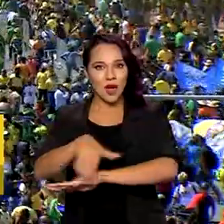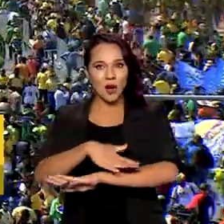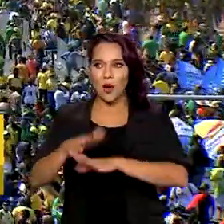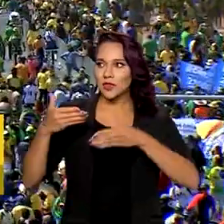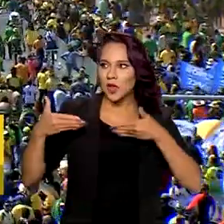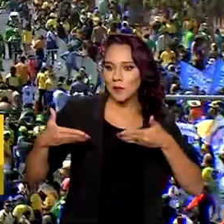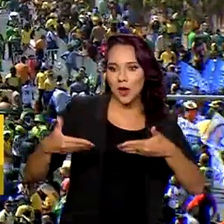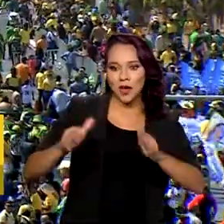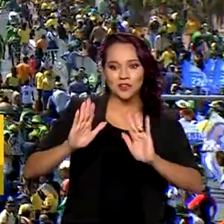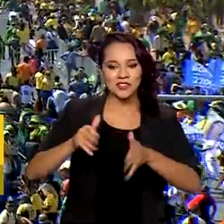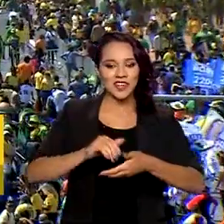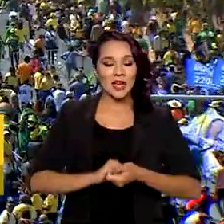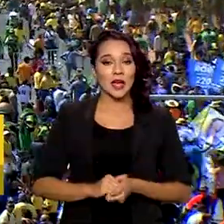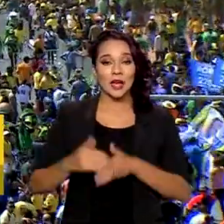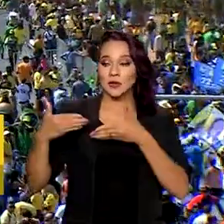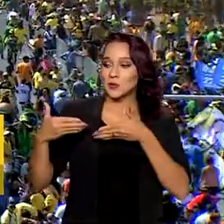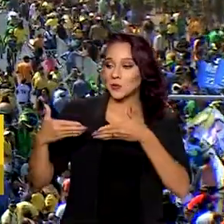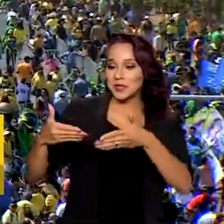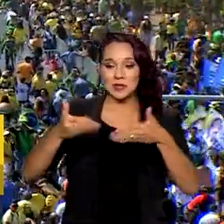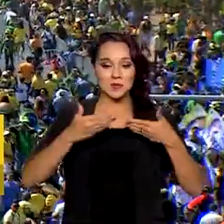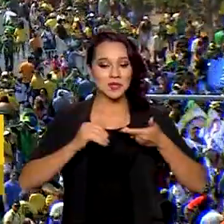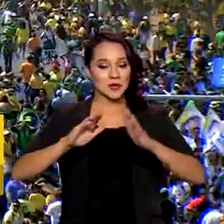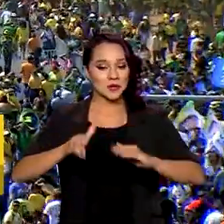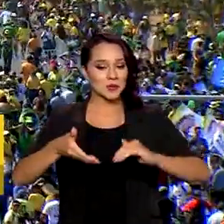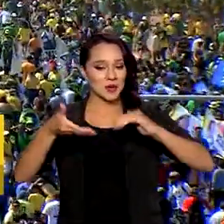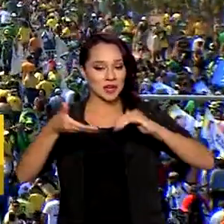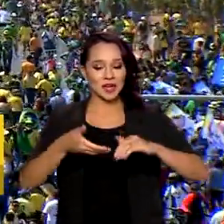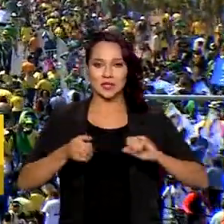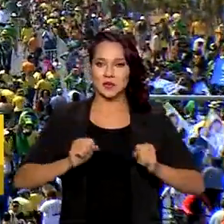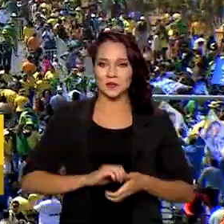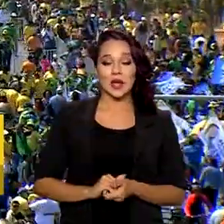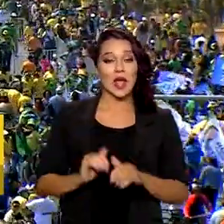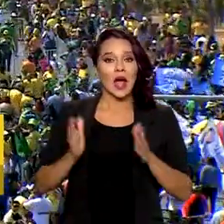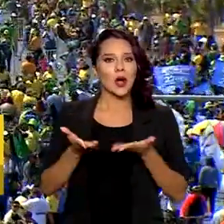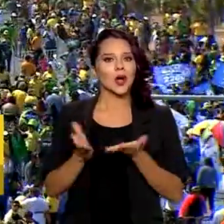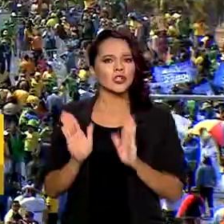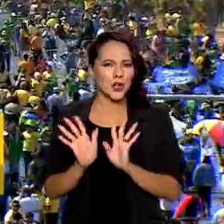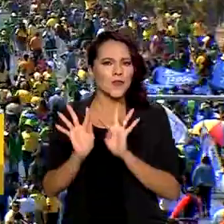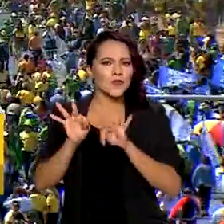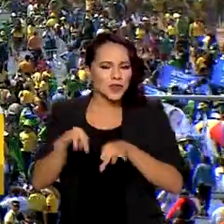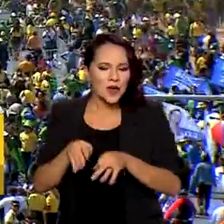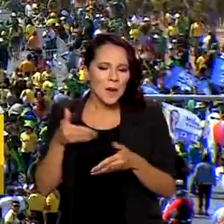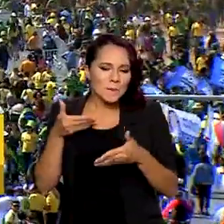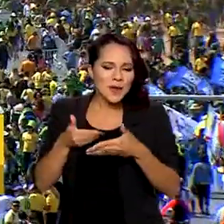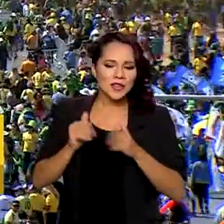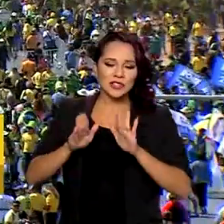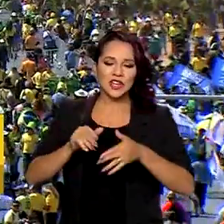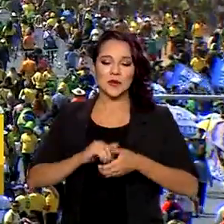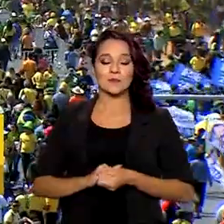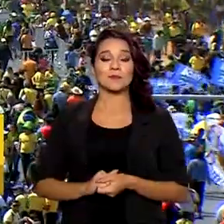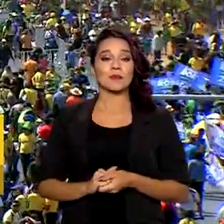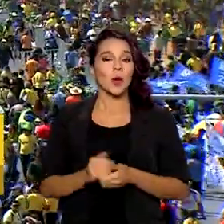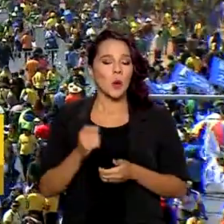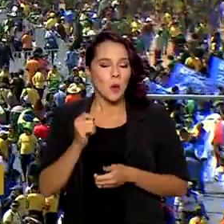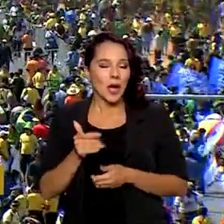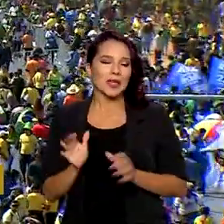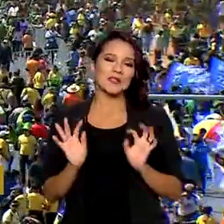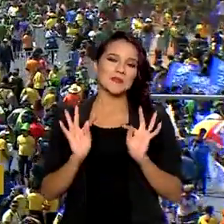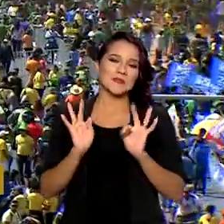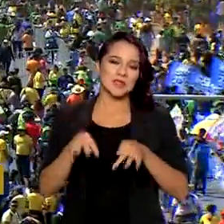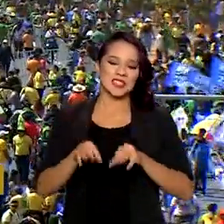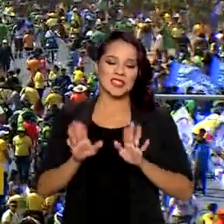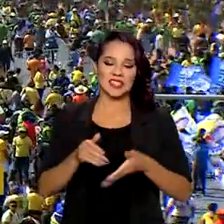esplanada entre os ministérios e o Congresso Nacional. Isso é o fim, a gente já tem caminhado, já está caminhando para o fim do desfile,